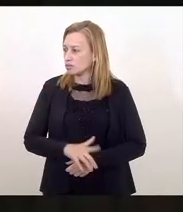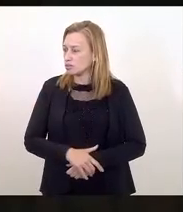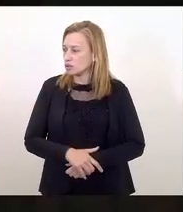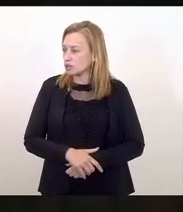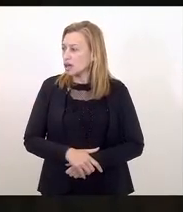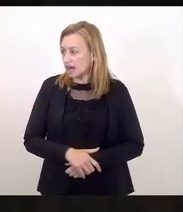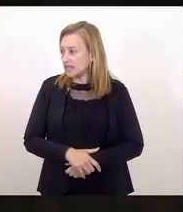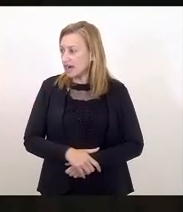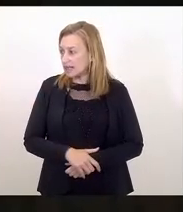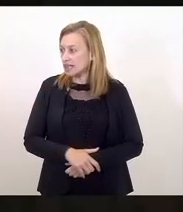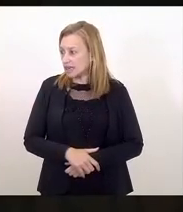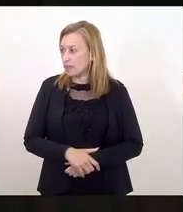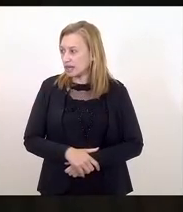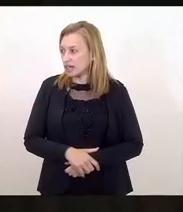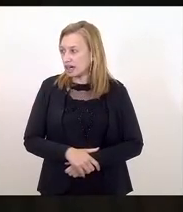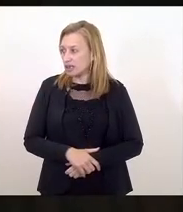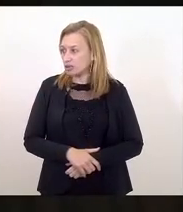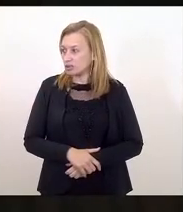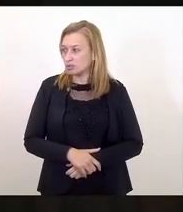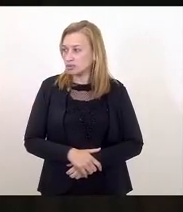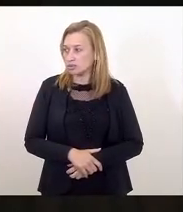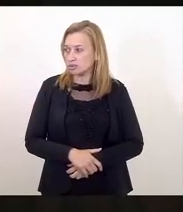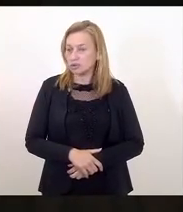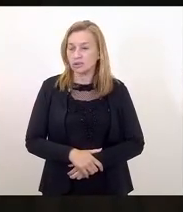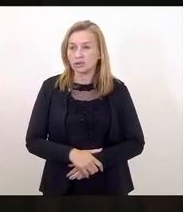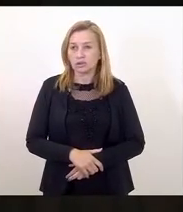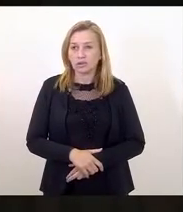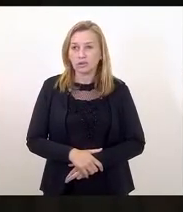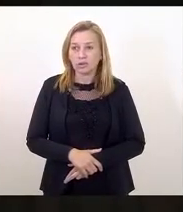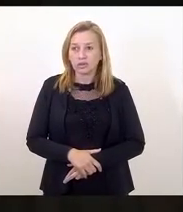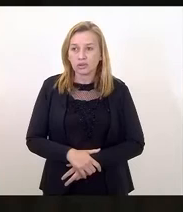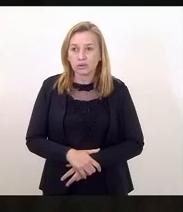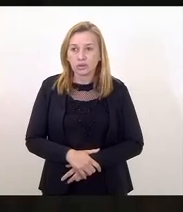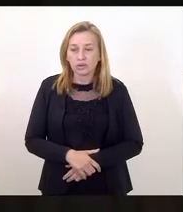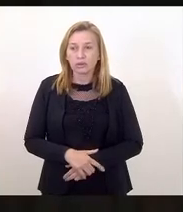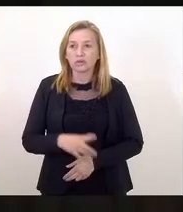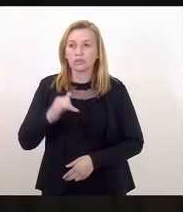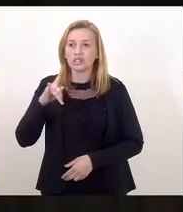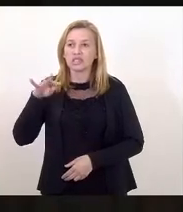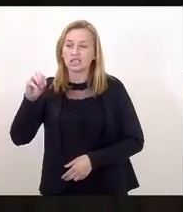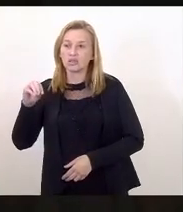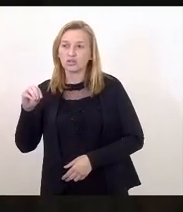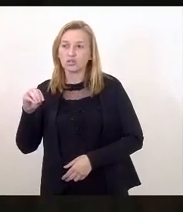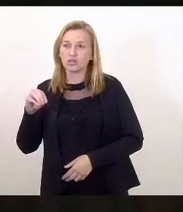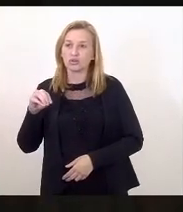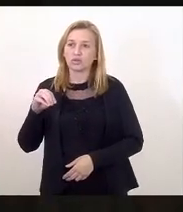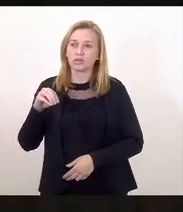Deputado Marcelo Cabelereiro. Marcelo do Seudino. Deputado Marcelo do Seudino.